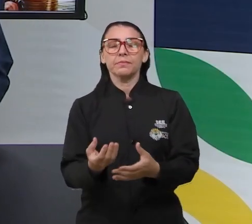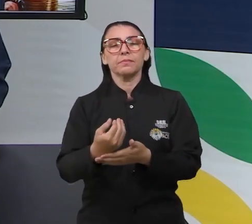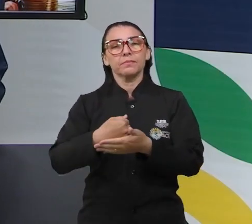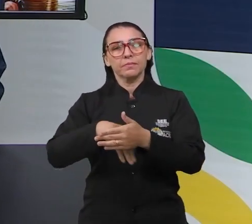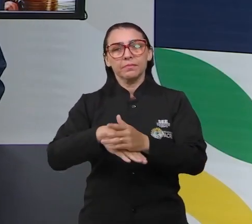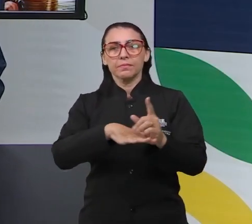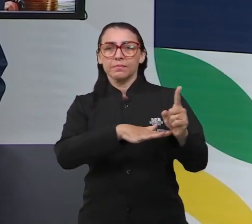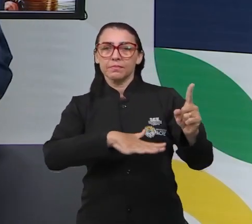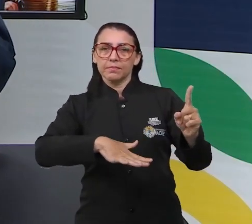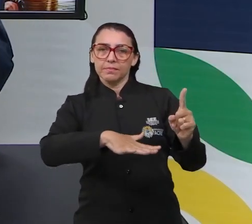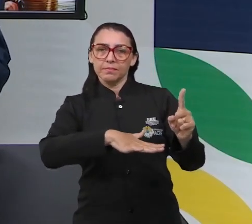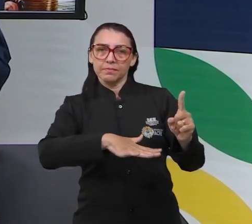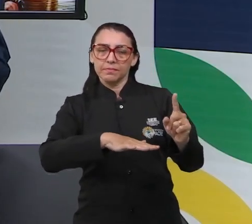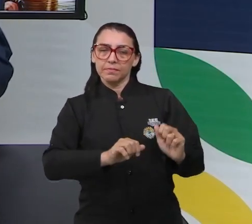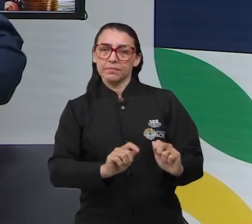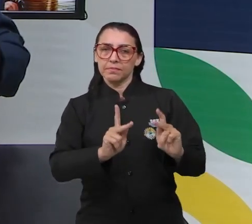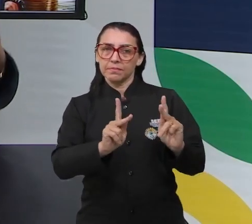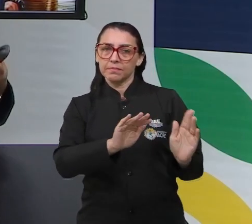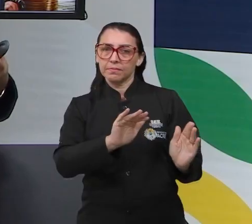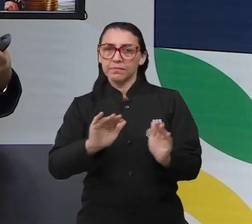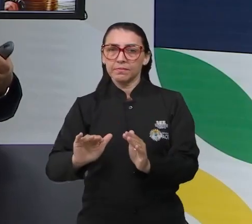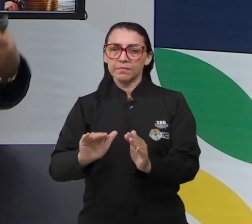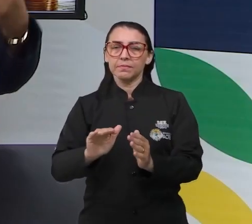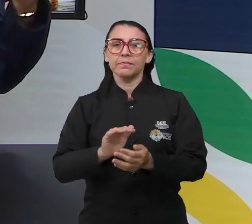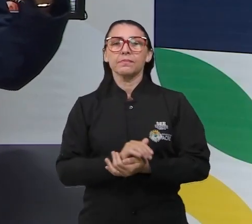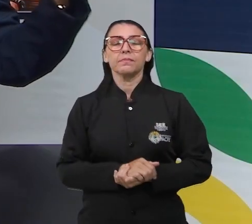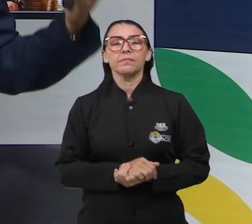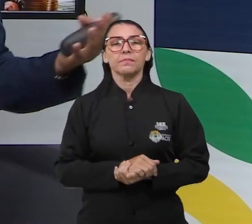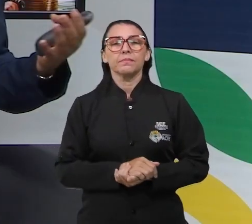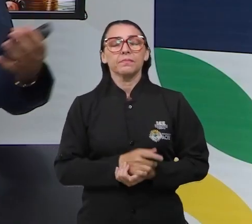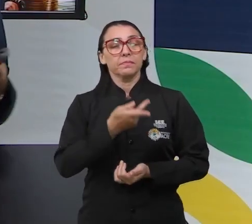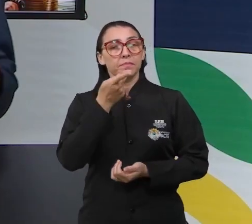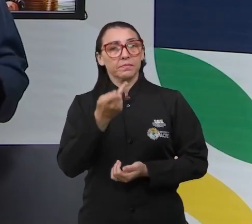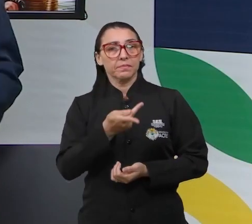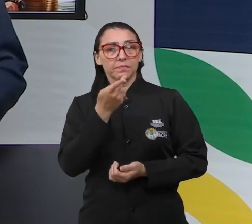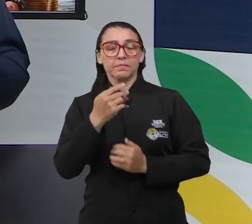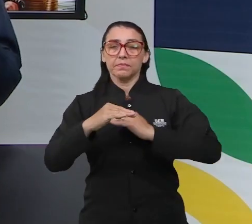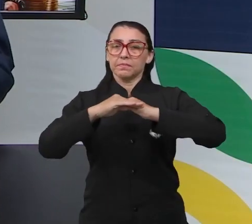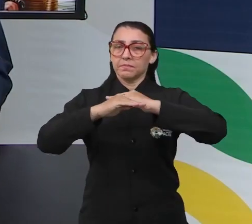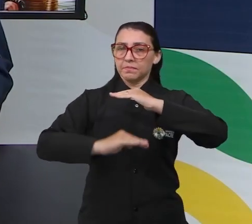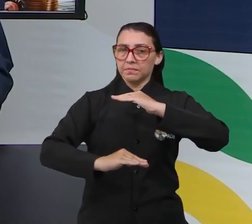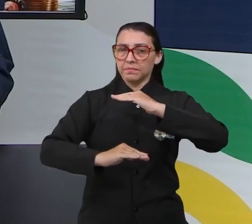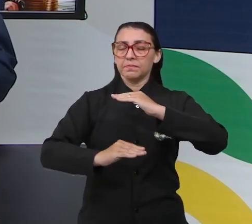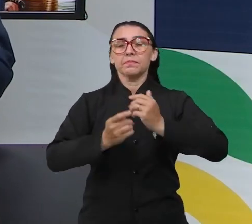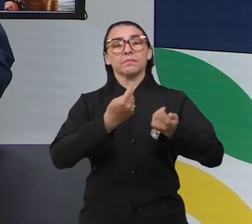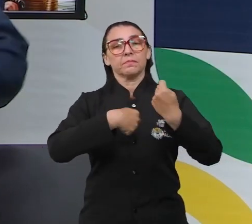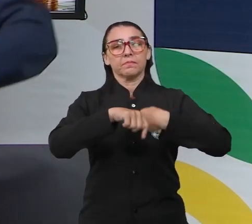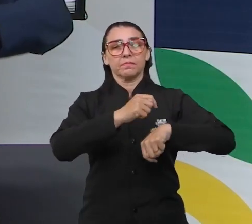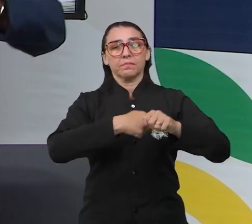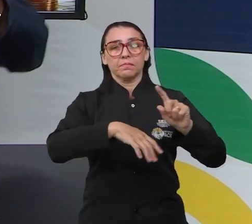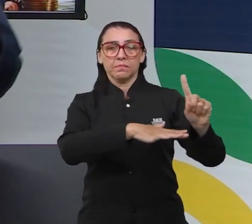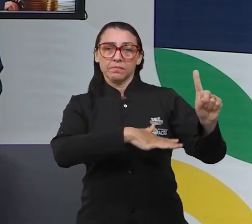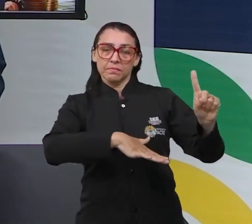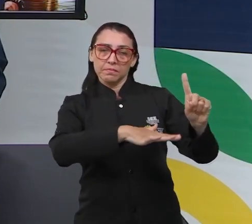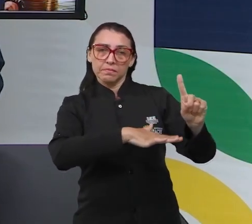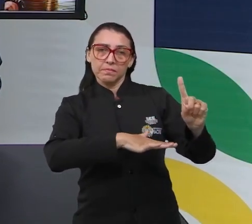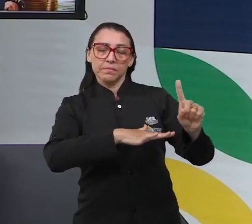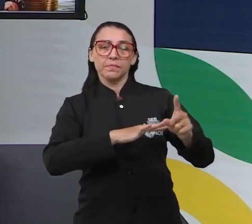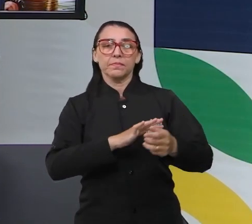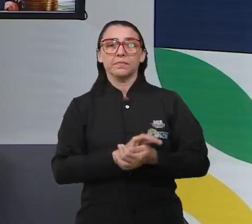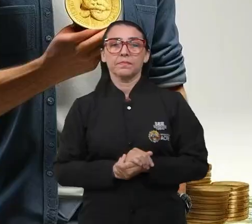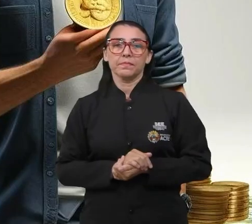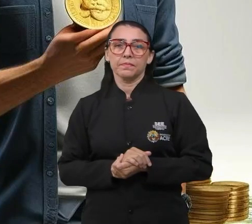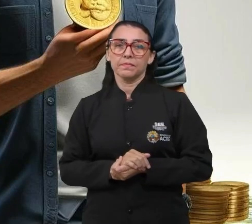dentro da sociedade, certo? Então, quando a gente fala de desigualdade socioeconômica, a gente vai chegar ao